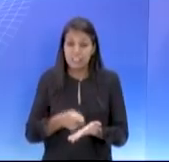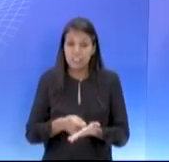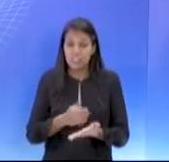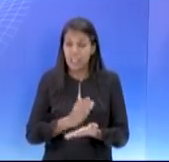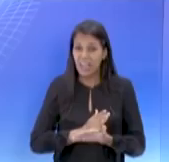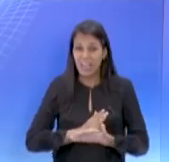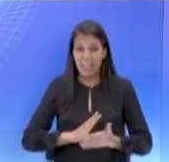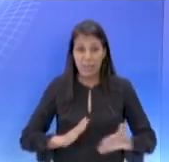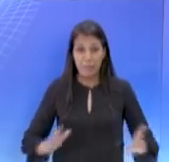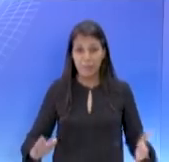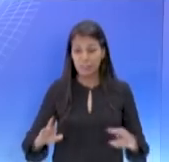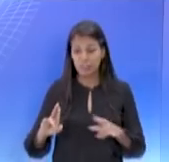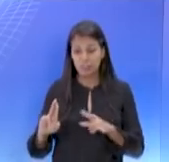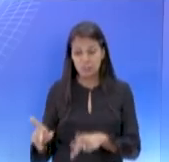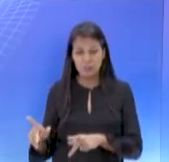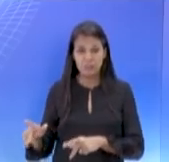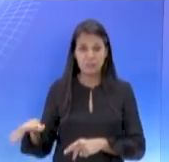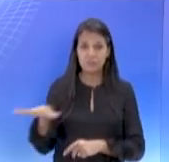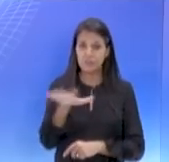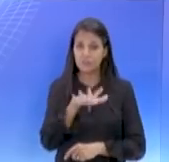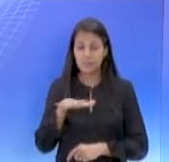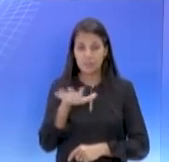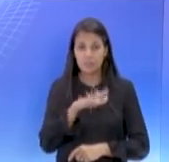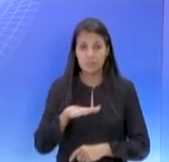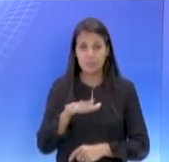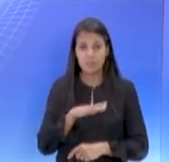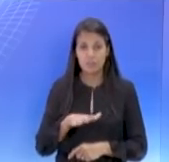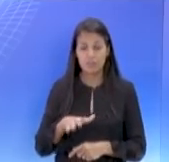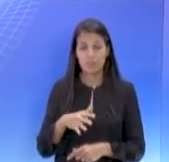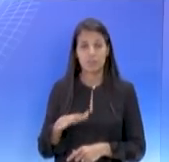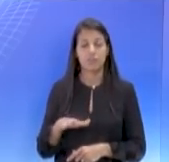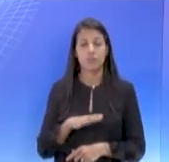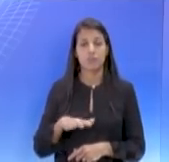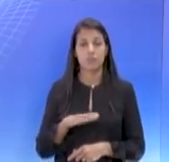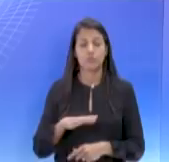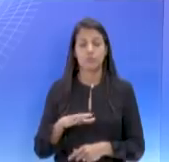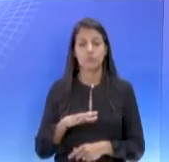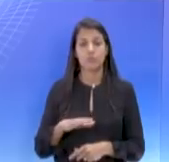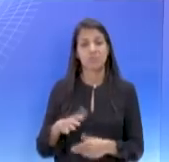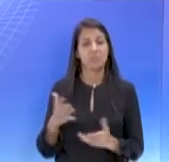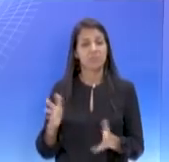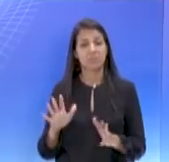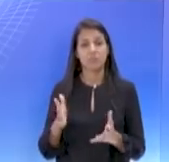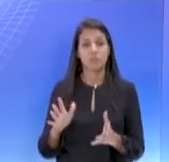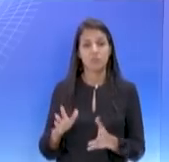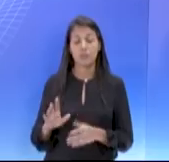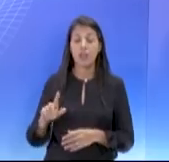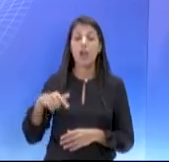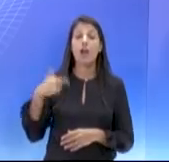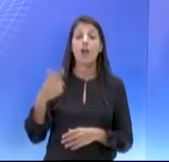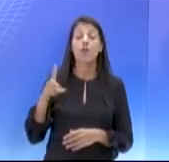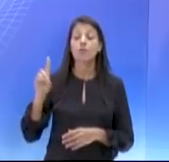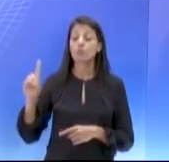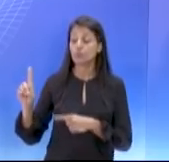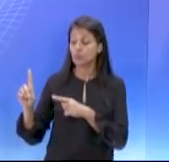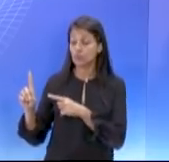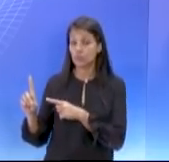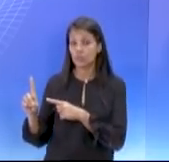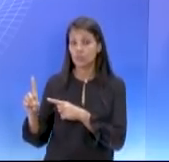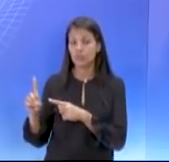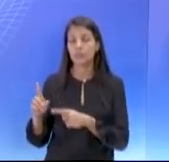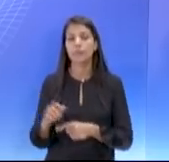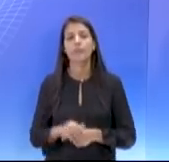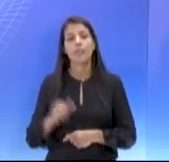Letra D de dado, socialização do conhecimento científico. Olha, já está começando a lembrar, iluminismo é isso,